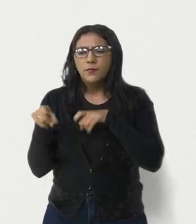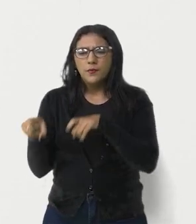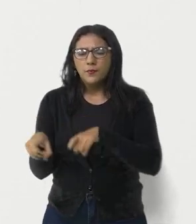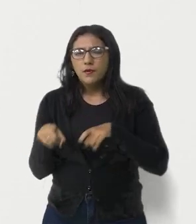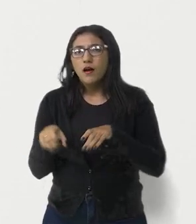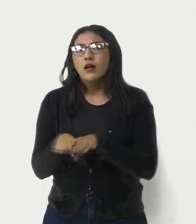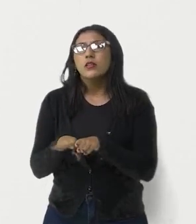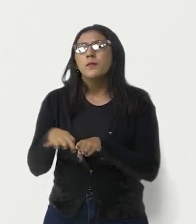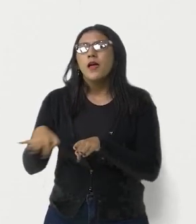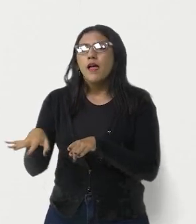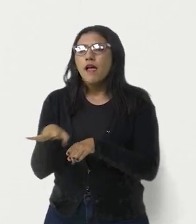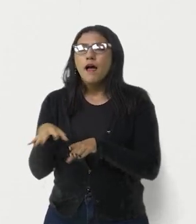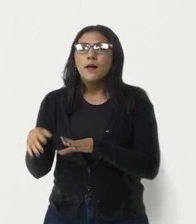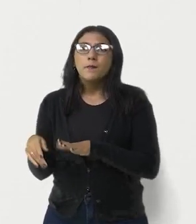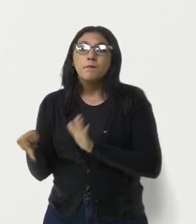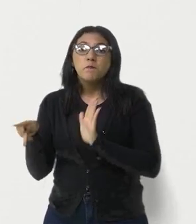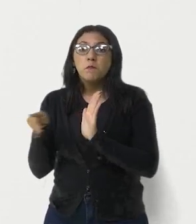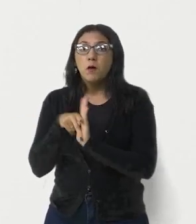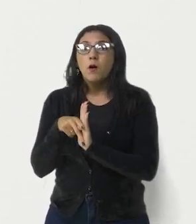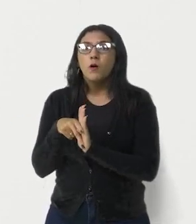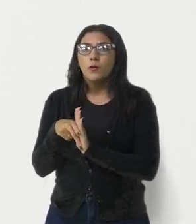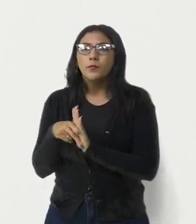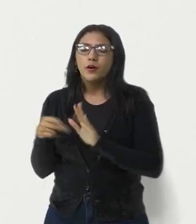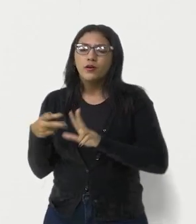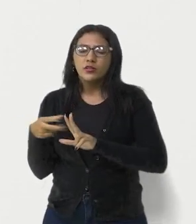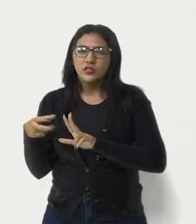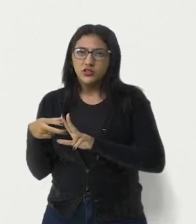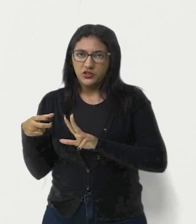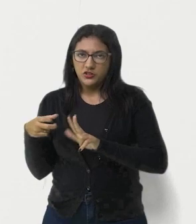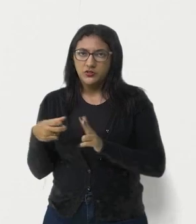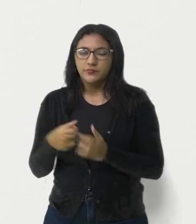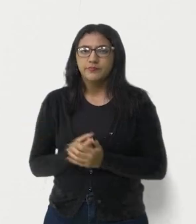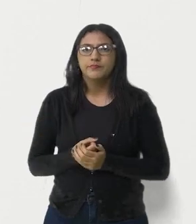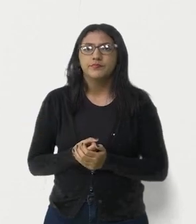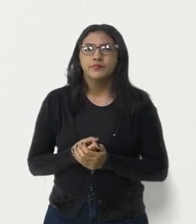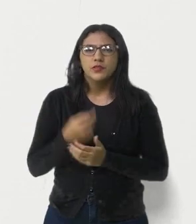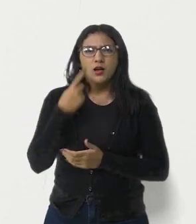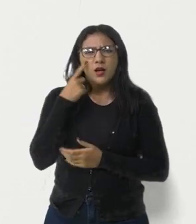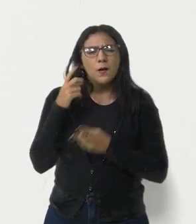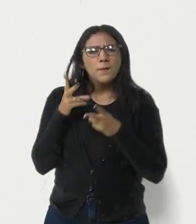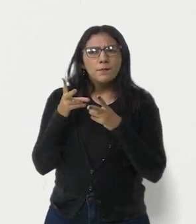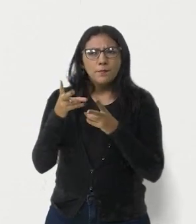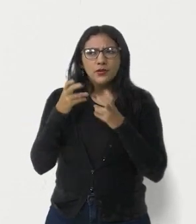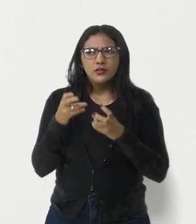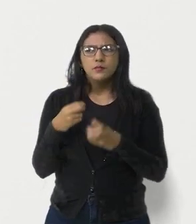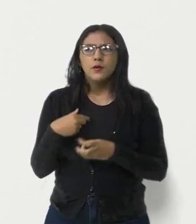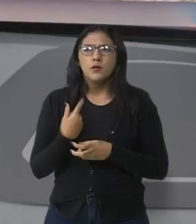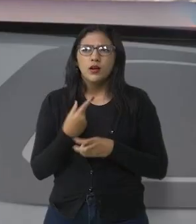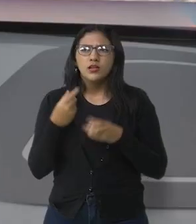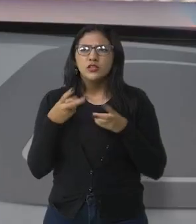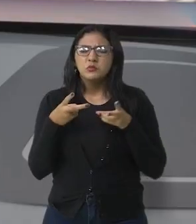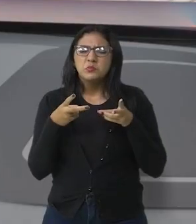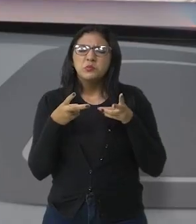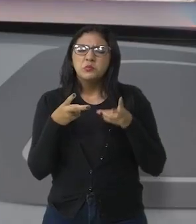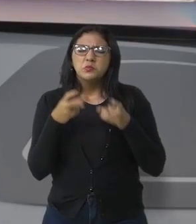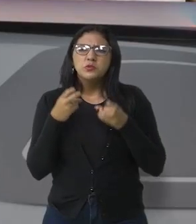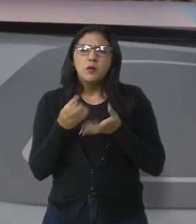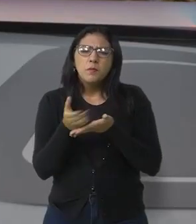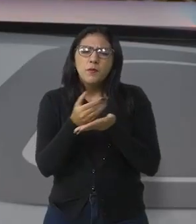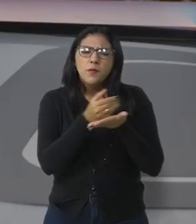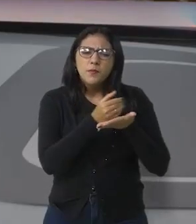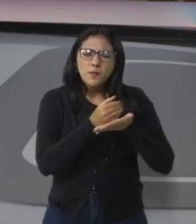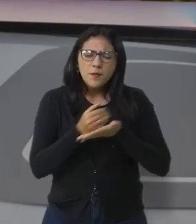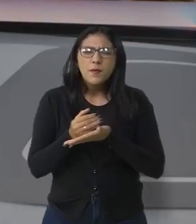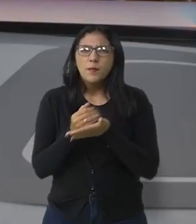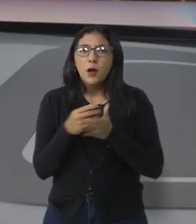das terras indígenas. Então, a gente verificou aí algumas das informações sobre o principal povo, que seria o povo